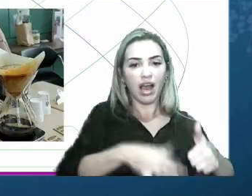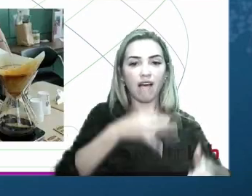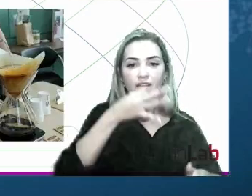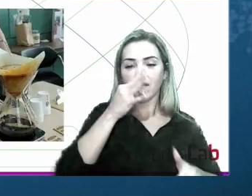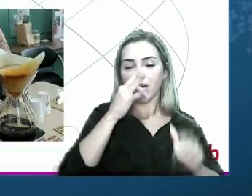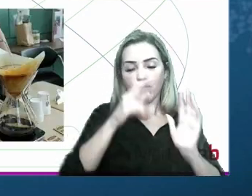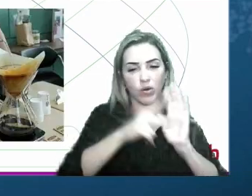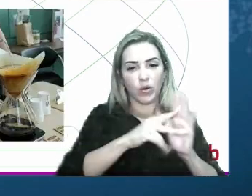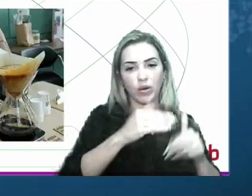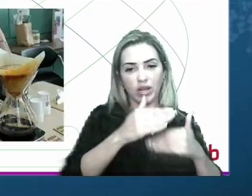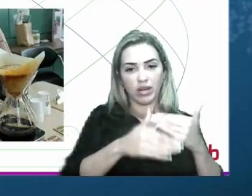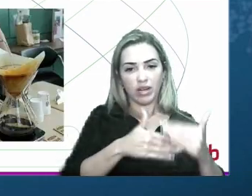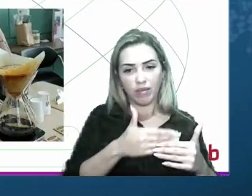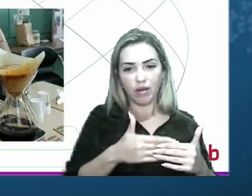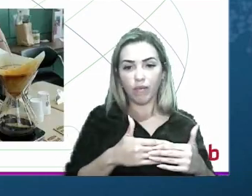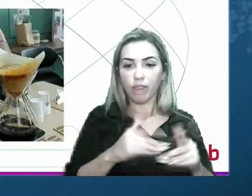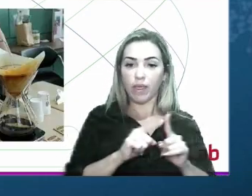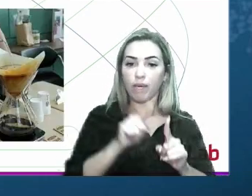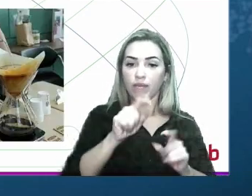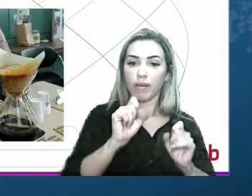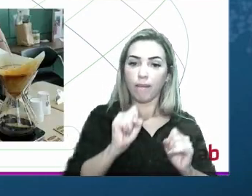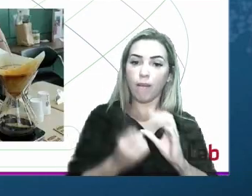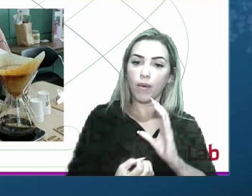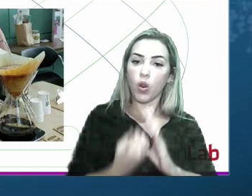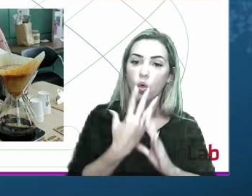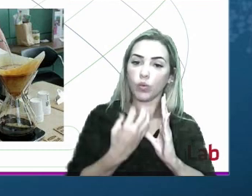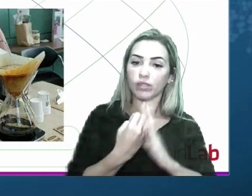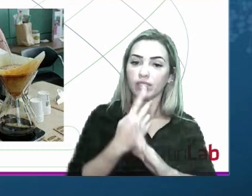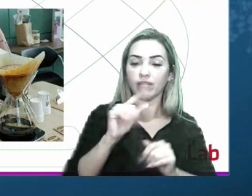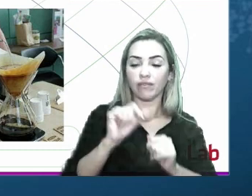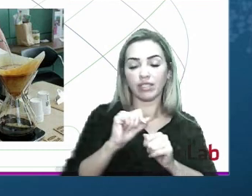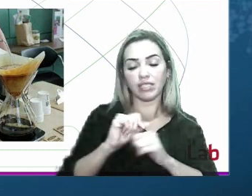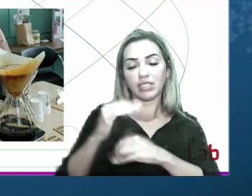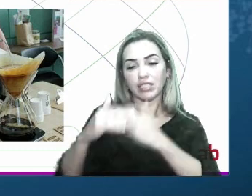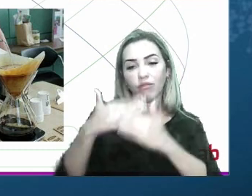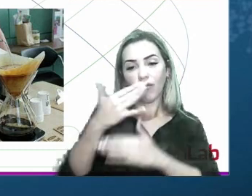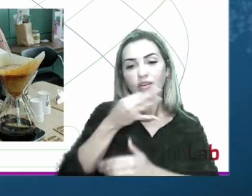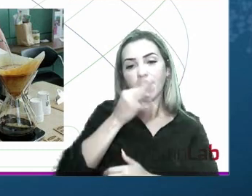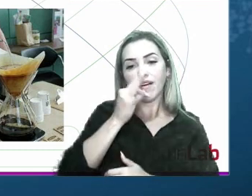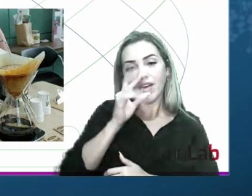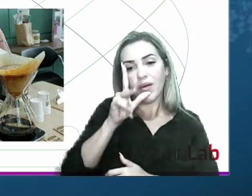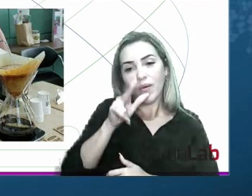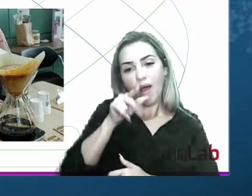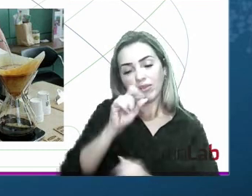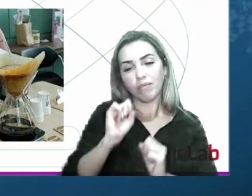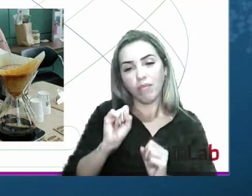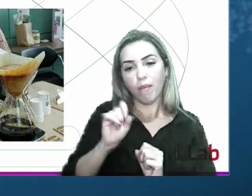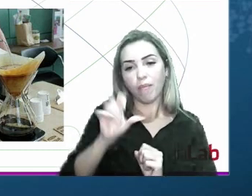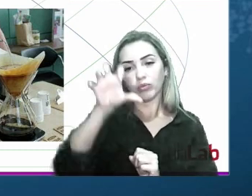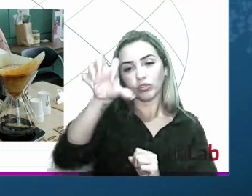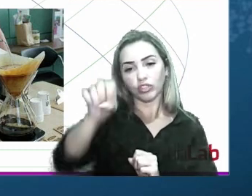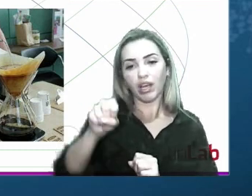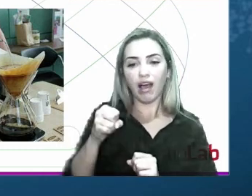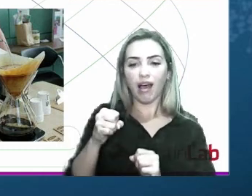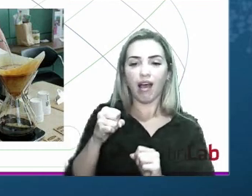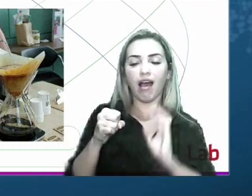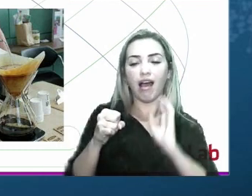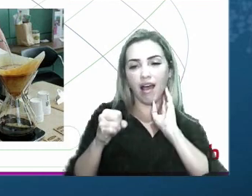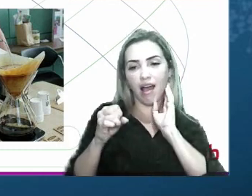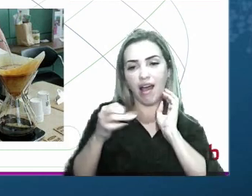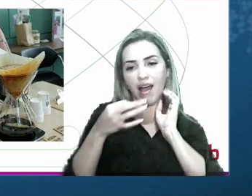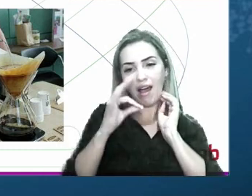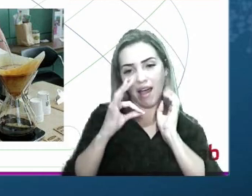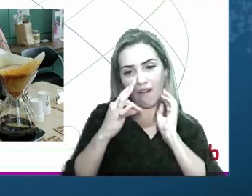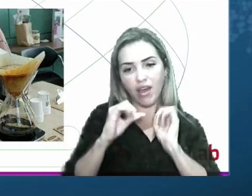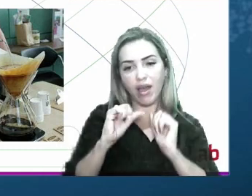todo o processo para você. Você pode também produzir ou desenvolver, então aqui você pode buscar o café,